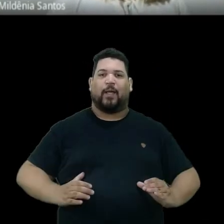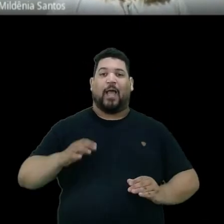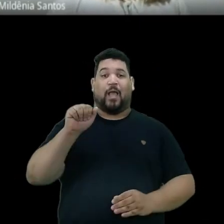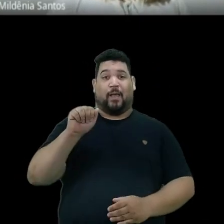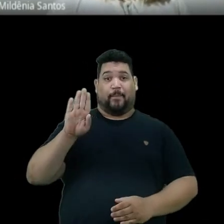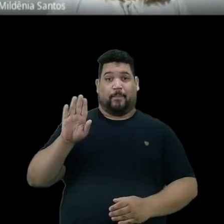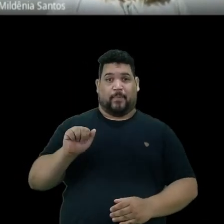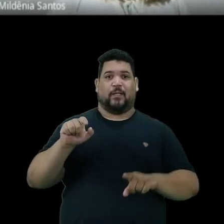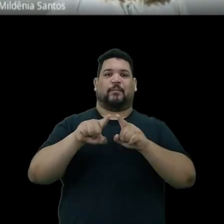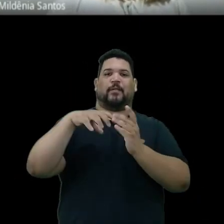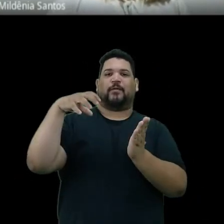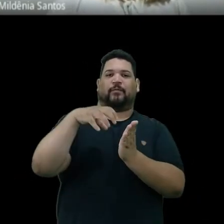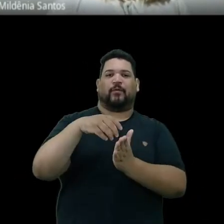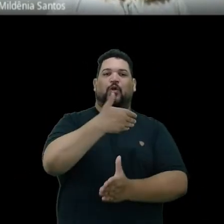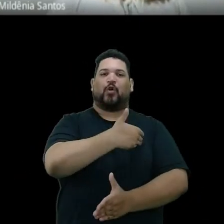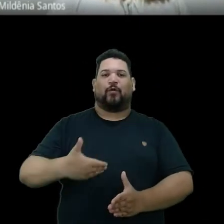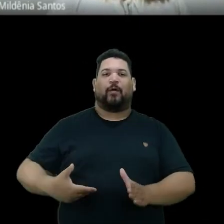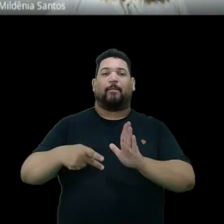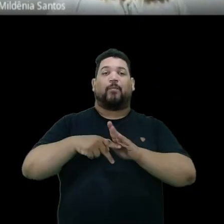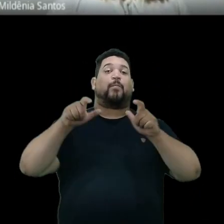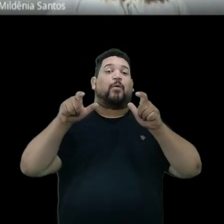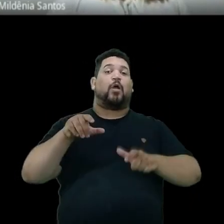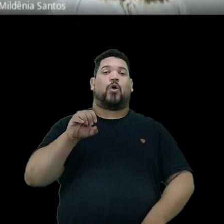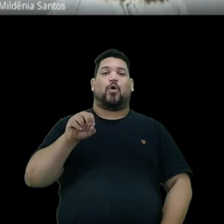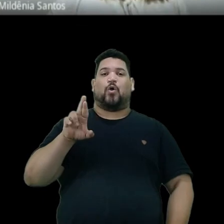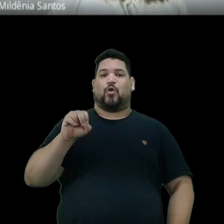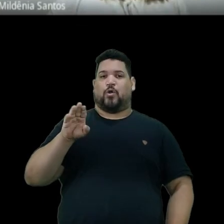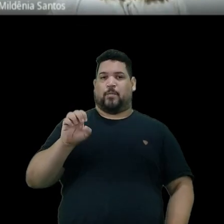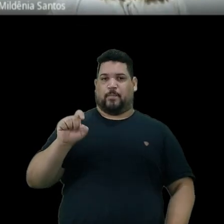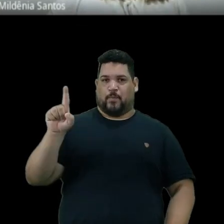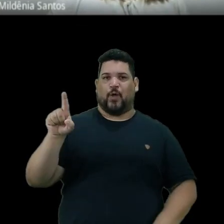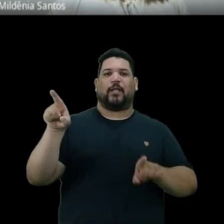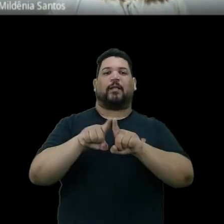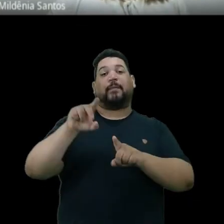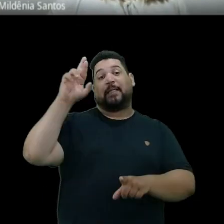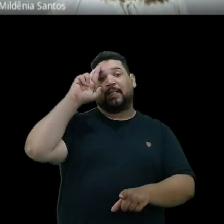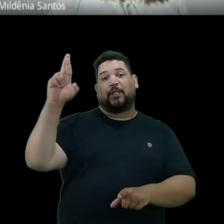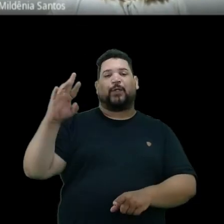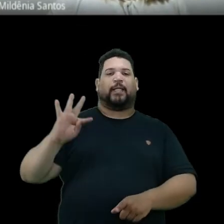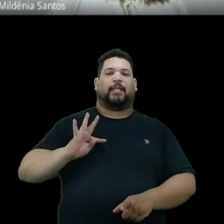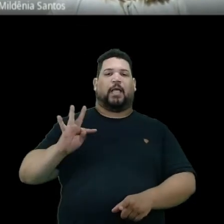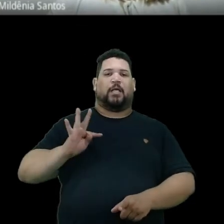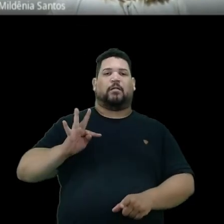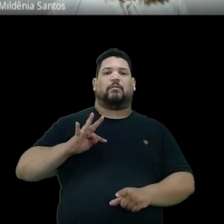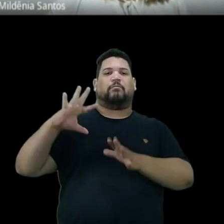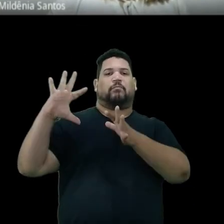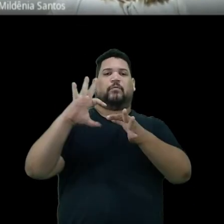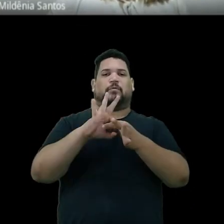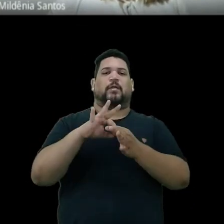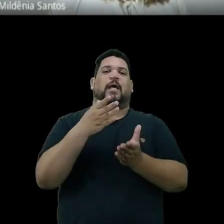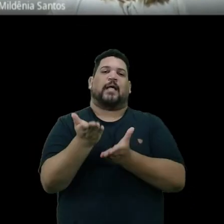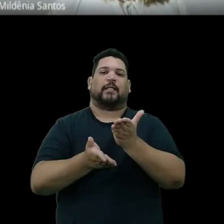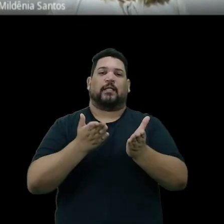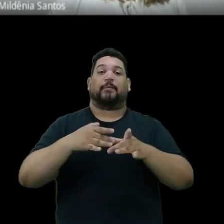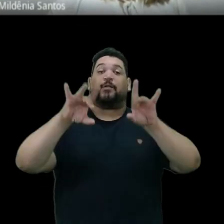servidora pública no município de Orobó e sou diretora técnica da Clínica Conectar Atendimento Especial em